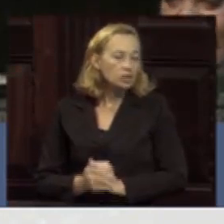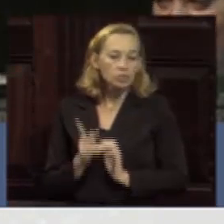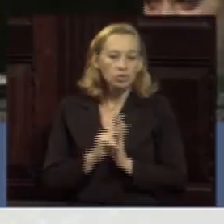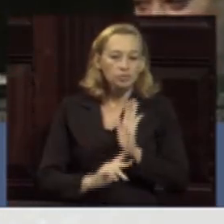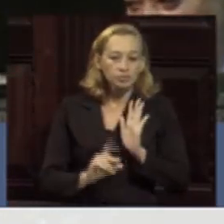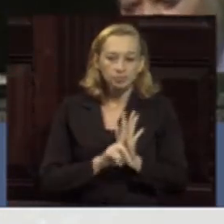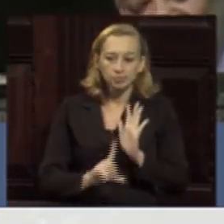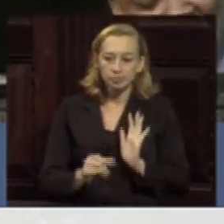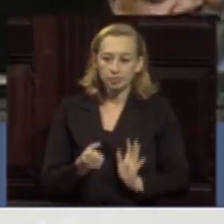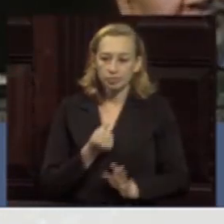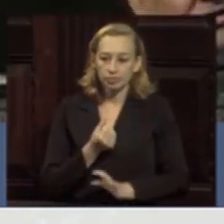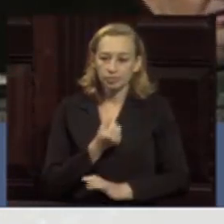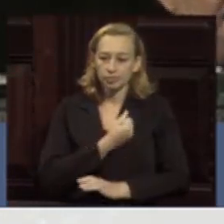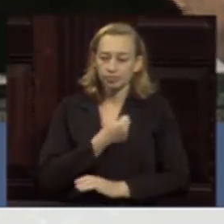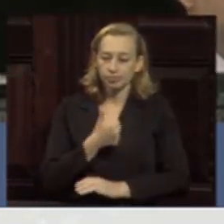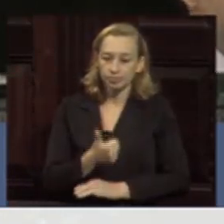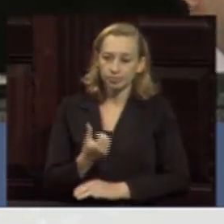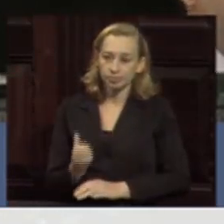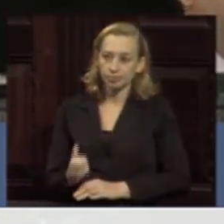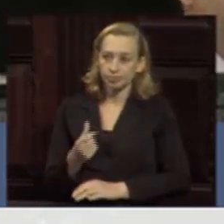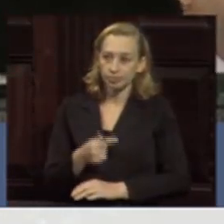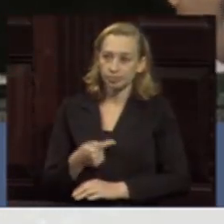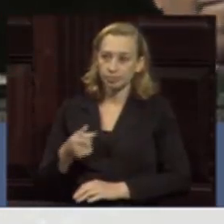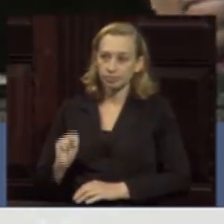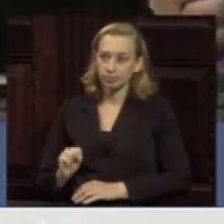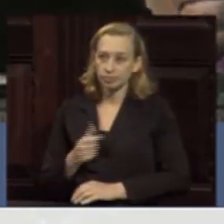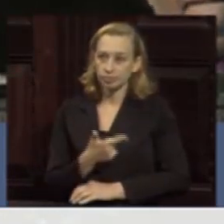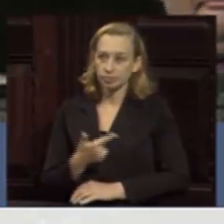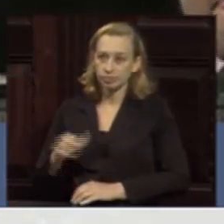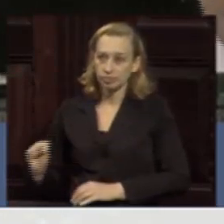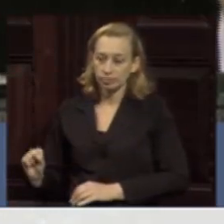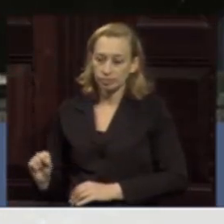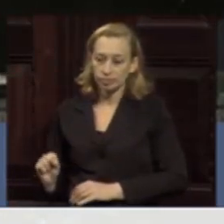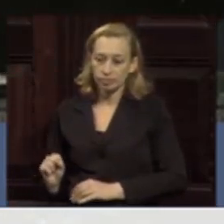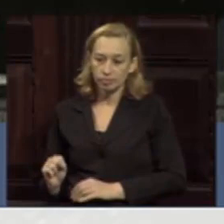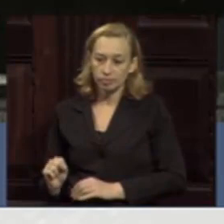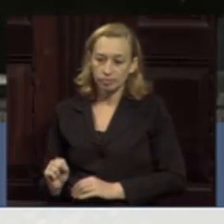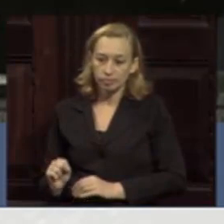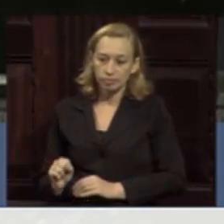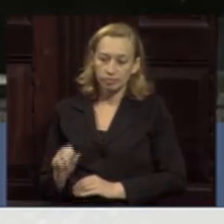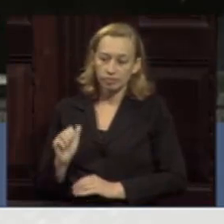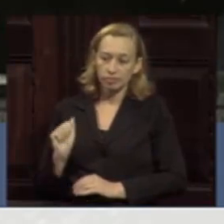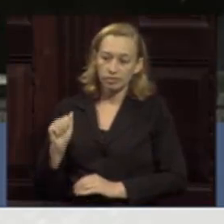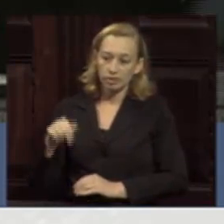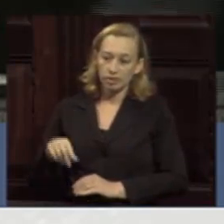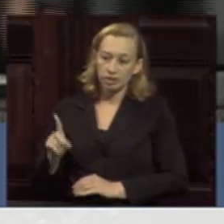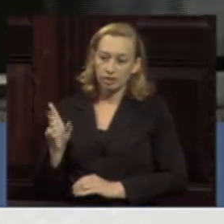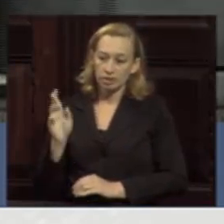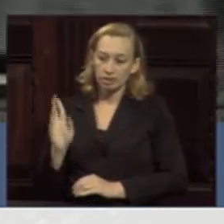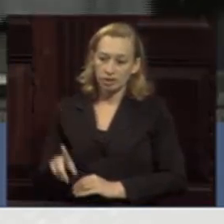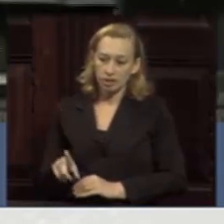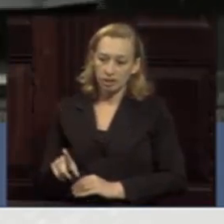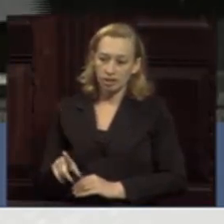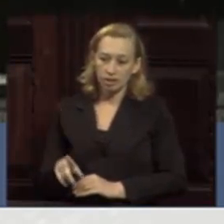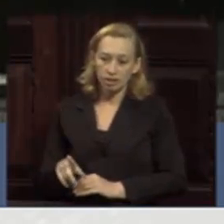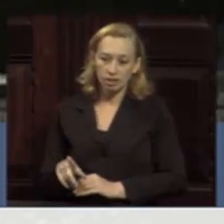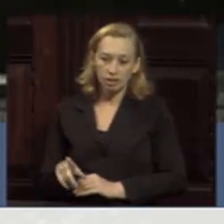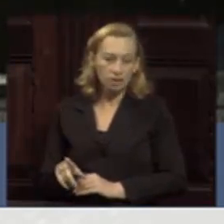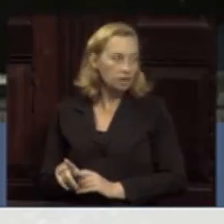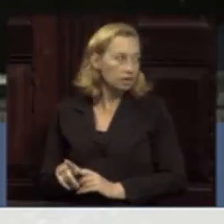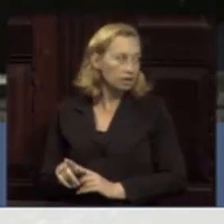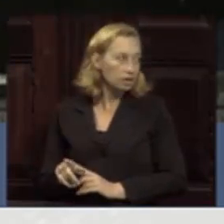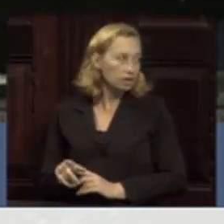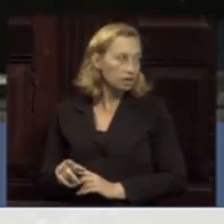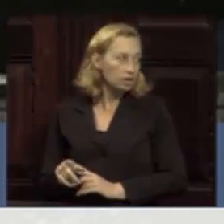de lei 1678-2008, de autoria do deputado André Lazzaroni, pendente de parecer